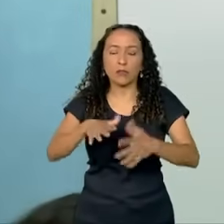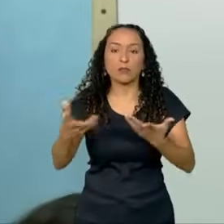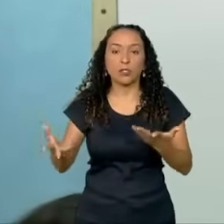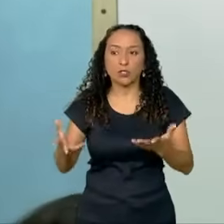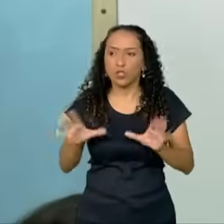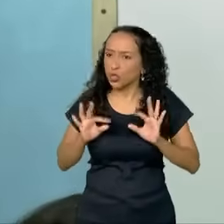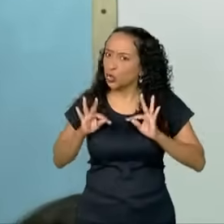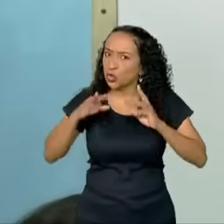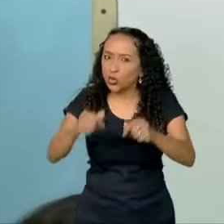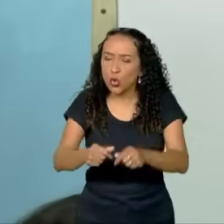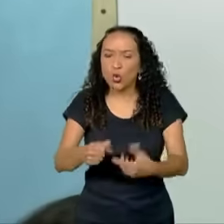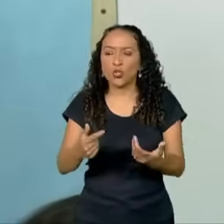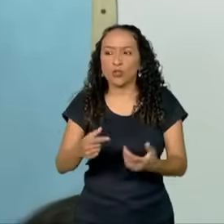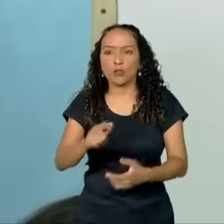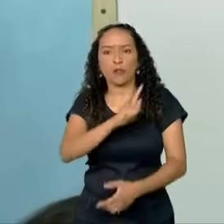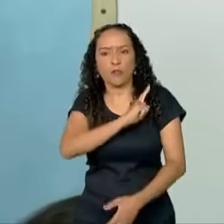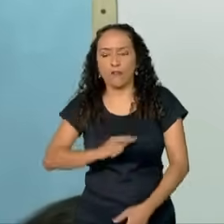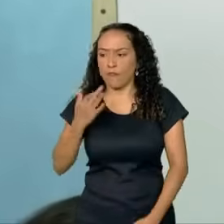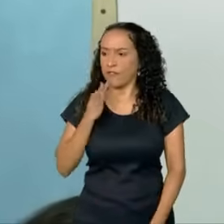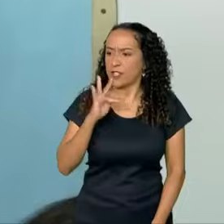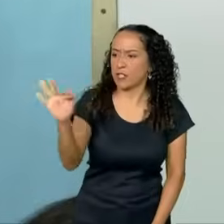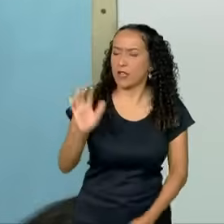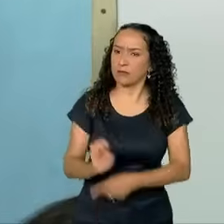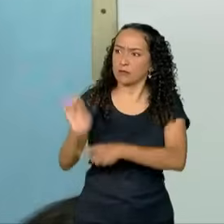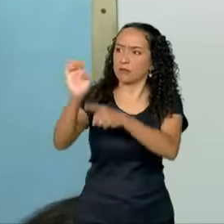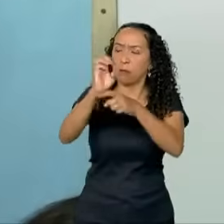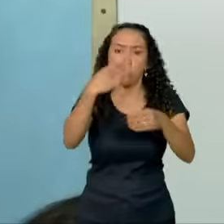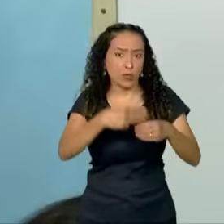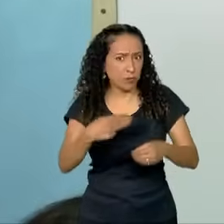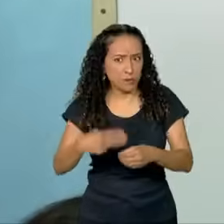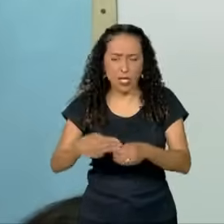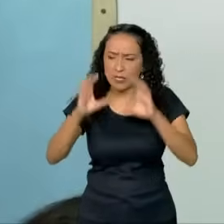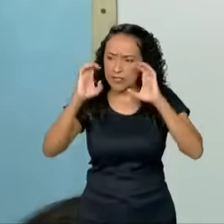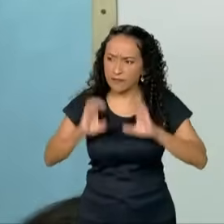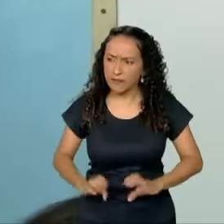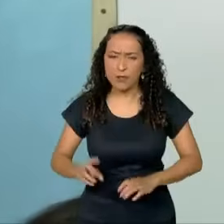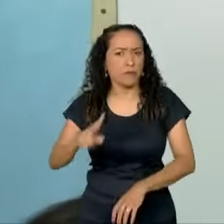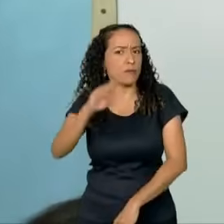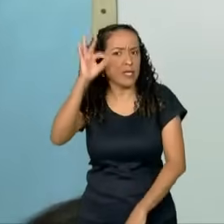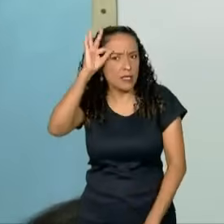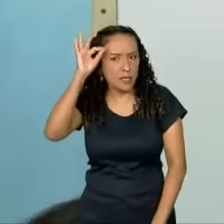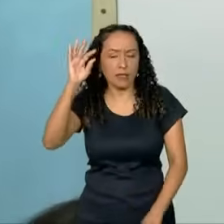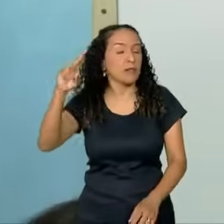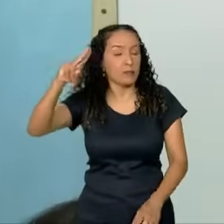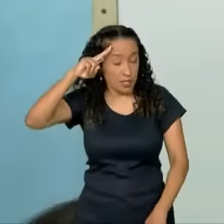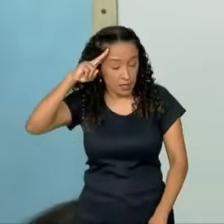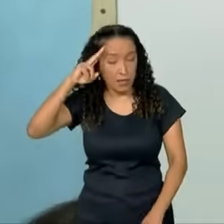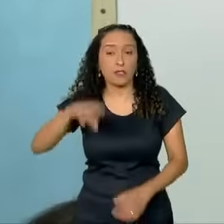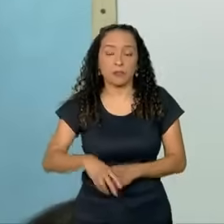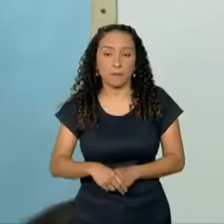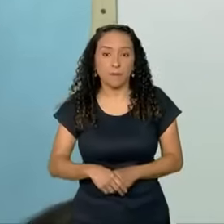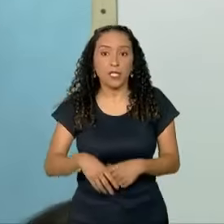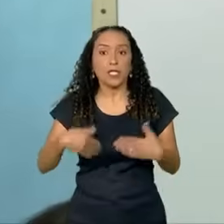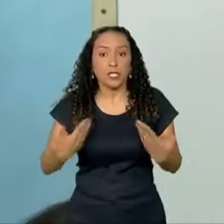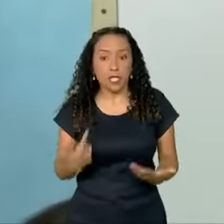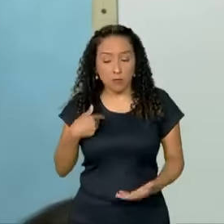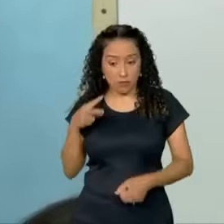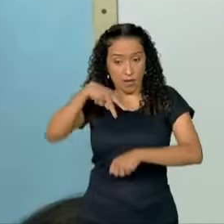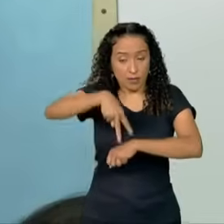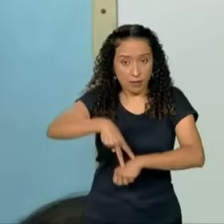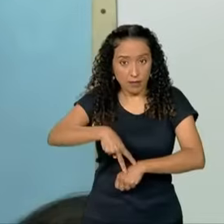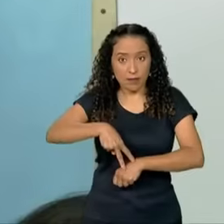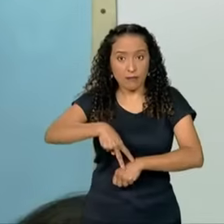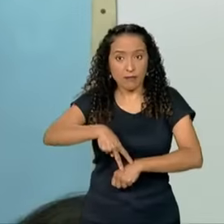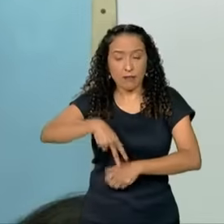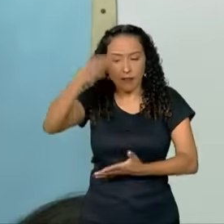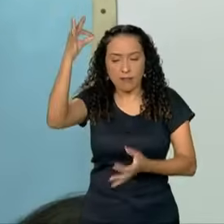forças federais, estaduais, municipais, civis e militares. Então, eu estou aqui reafirmando